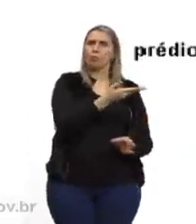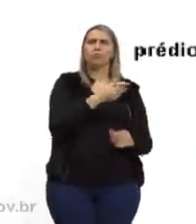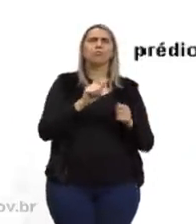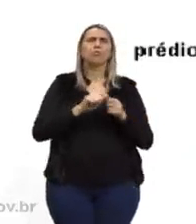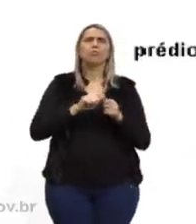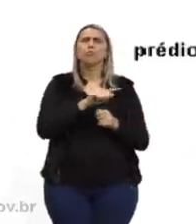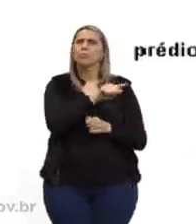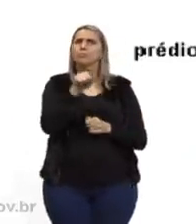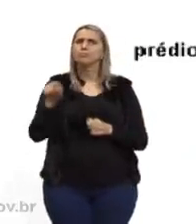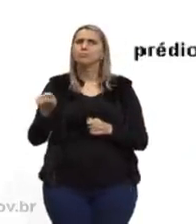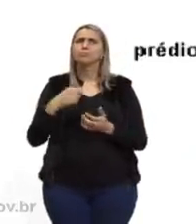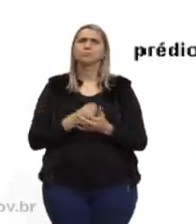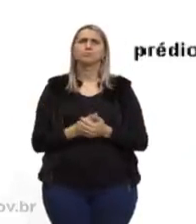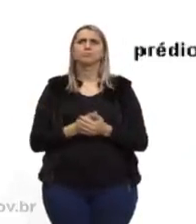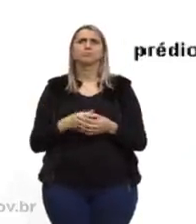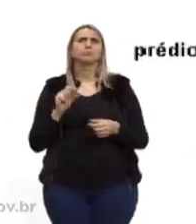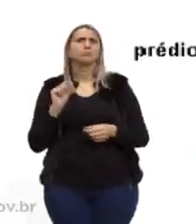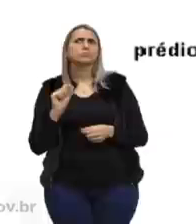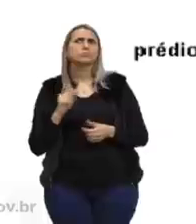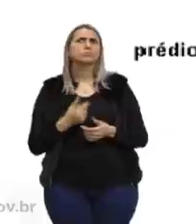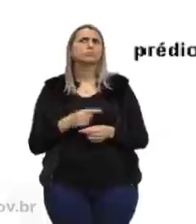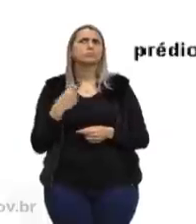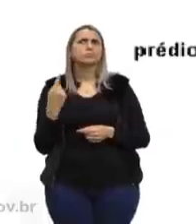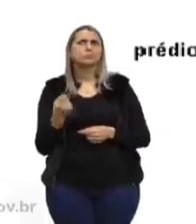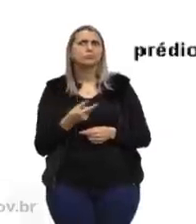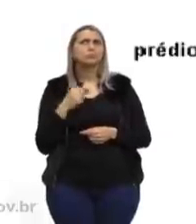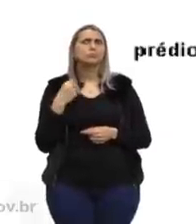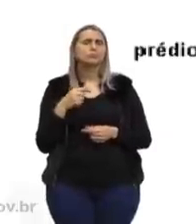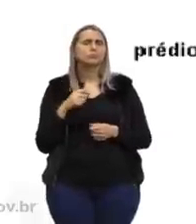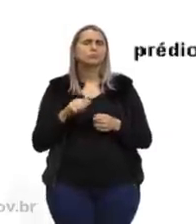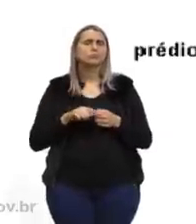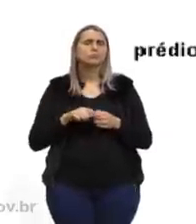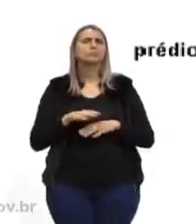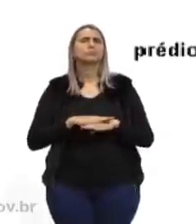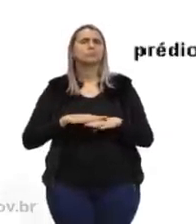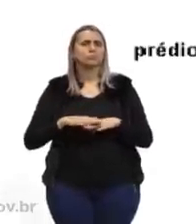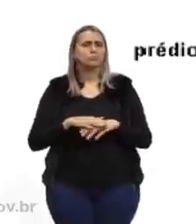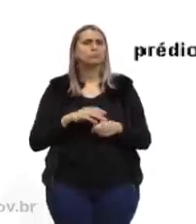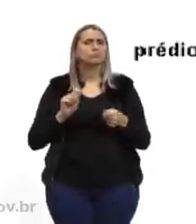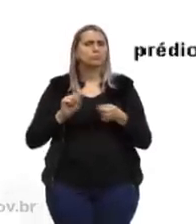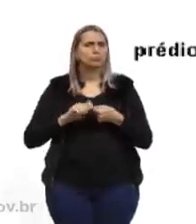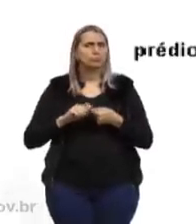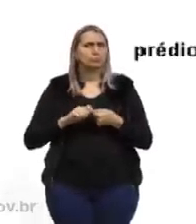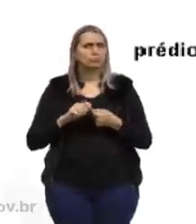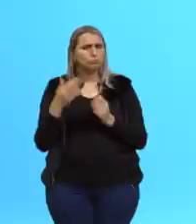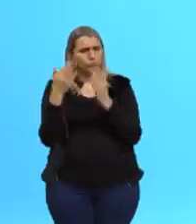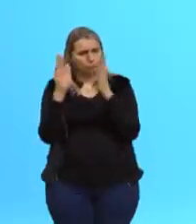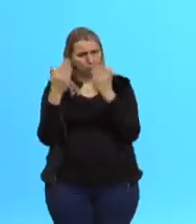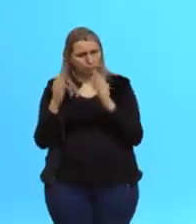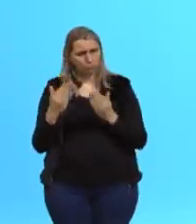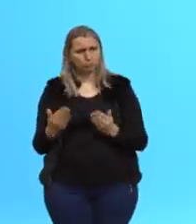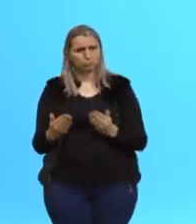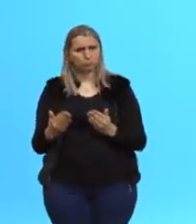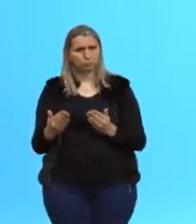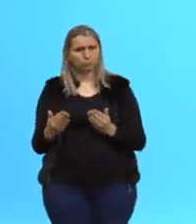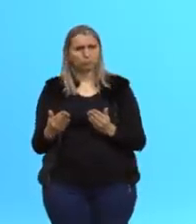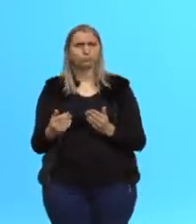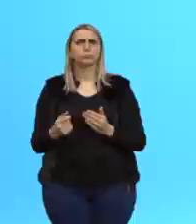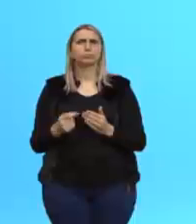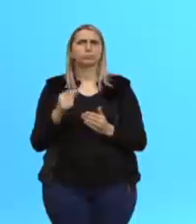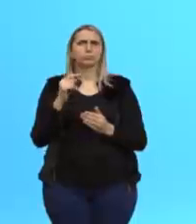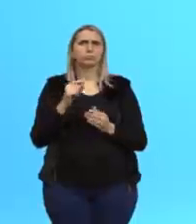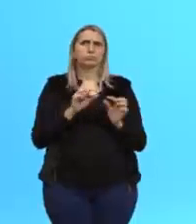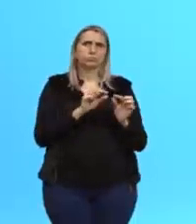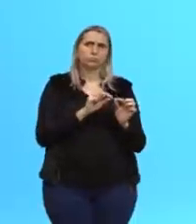fariam? Vocês fariam o quê? Aquilo que a gente está conversando aqui para que façam, né? Ou seja, ou analisa